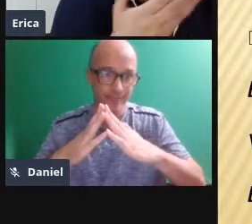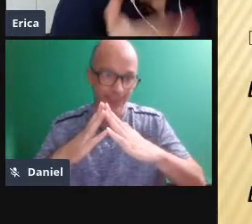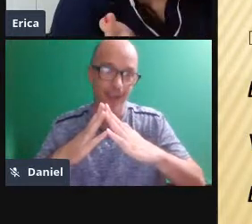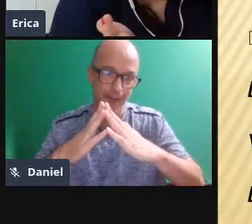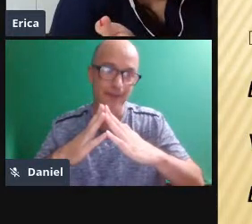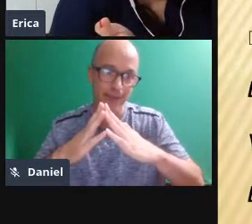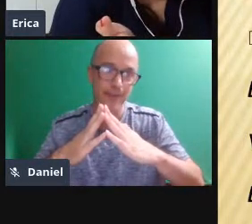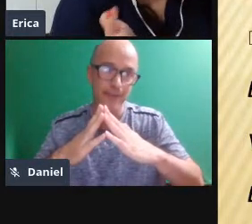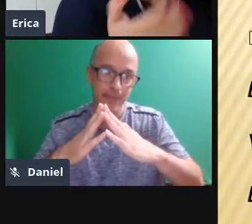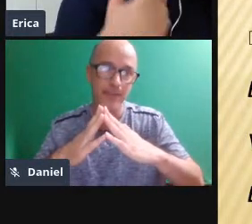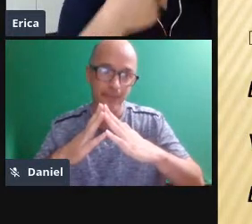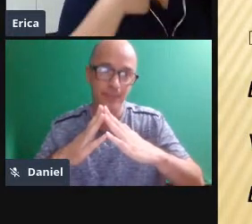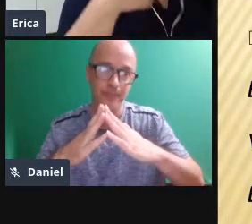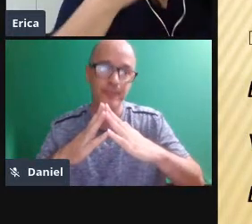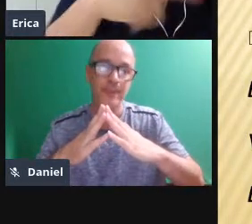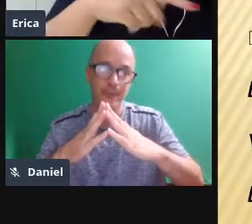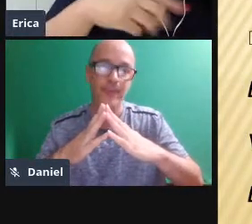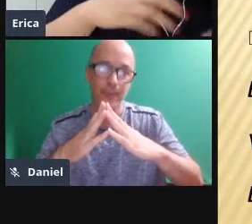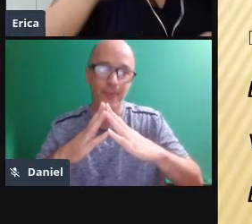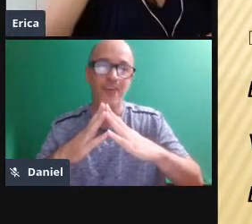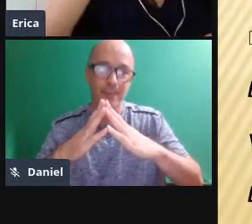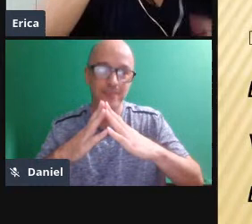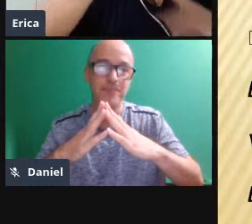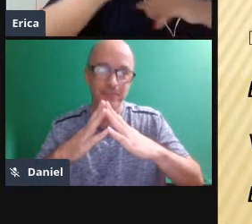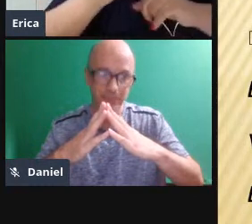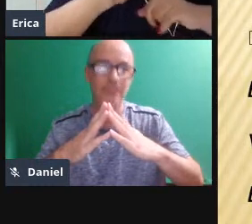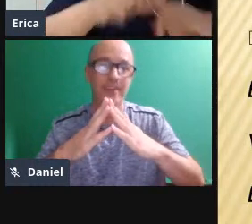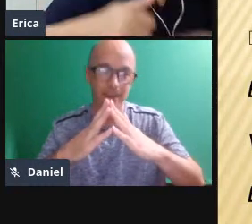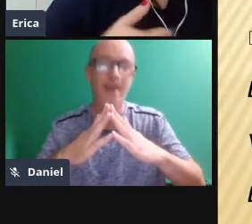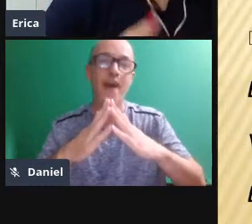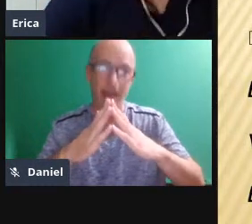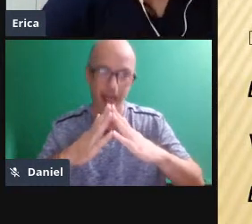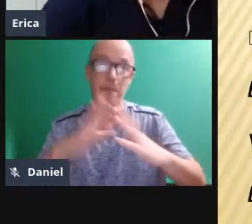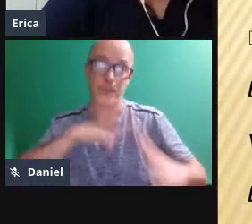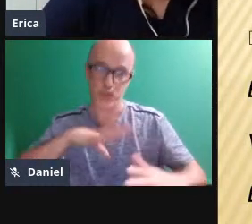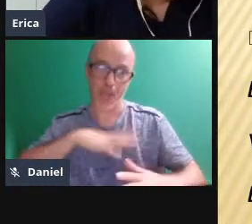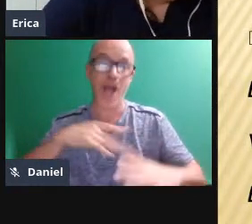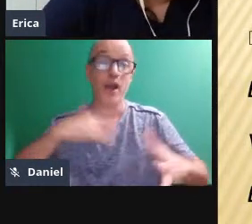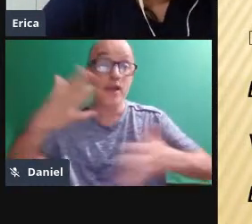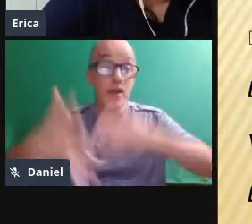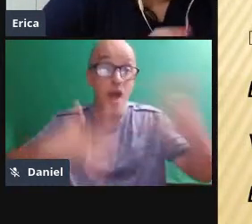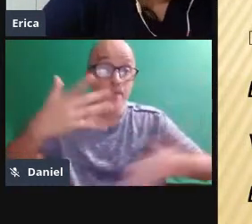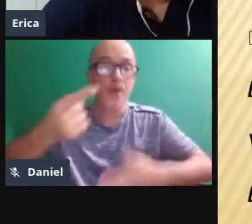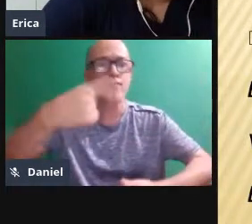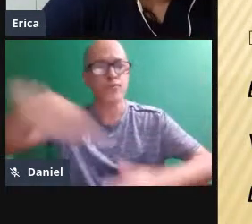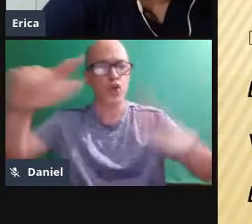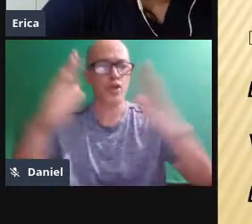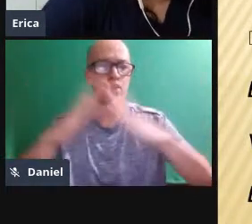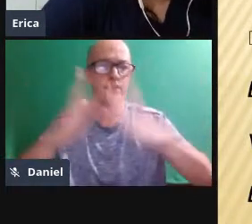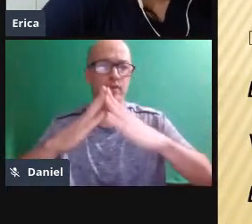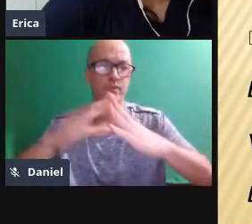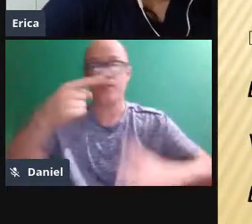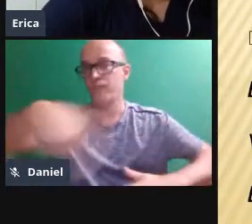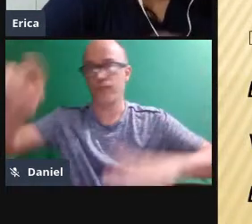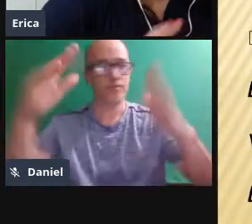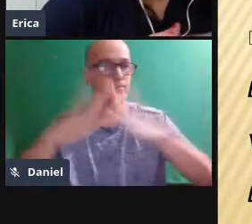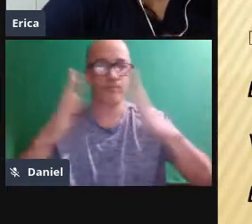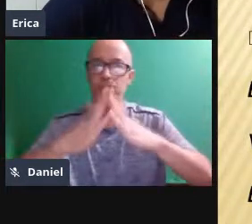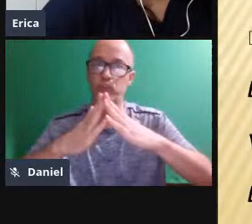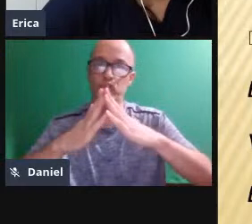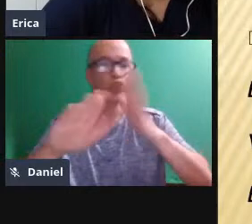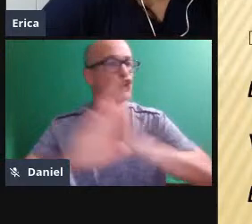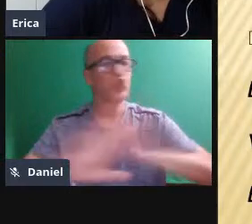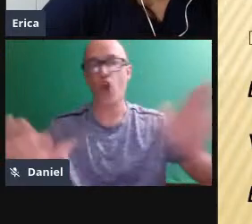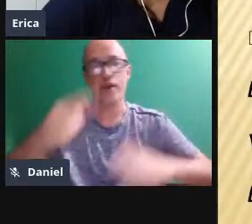Eu vou para casa. Eu vou para casa. Eu uso para, né, em português. Mas em Libras,